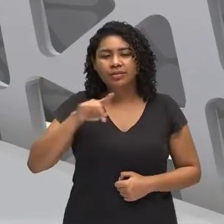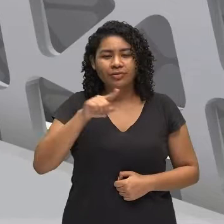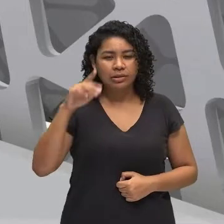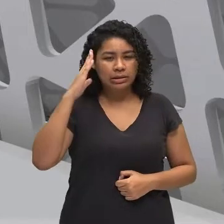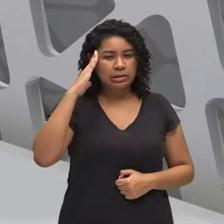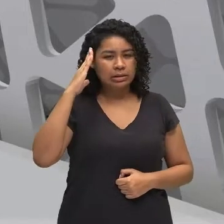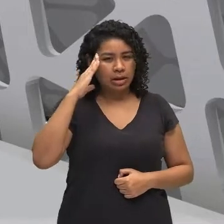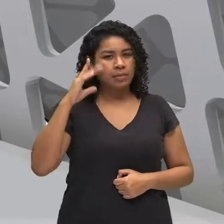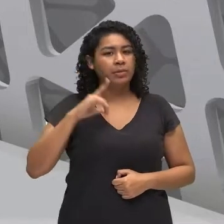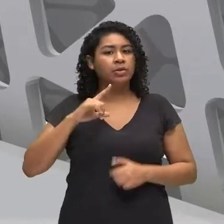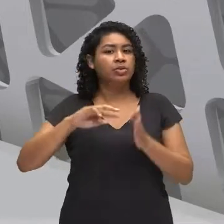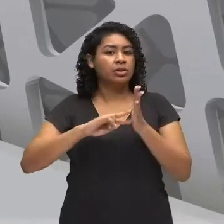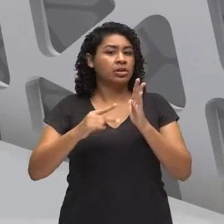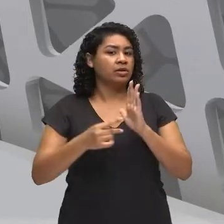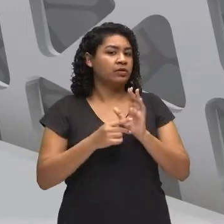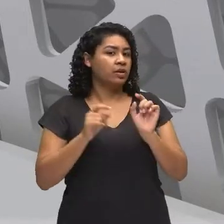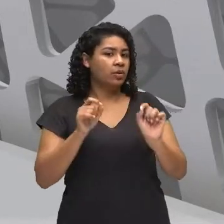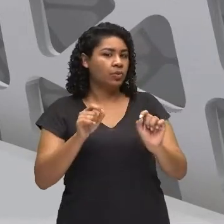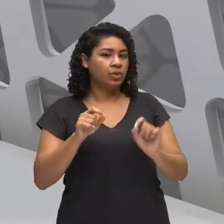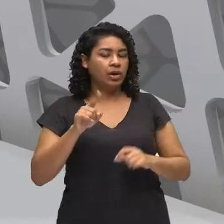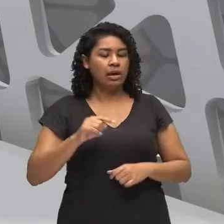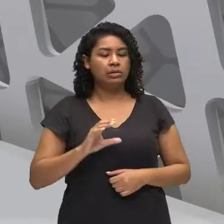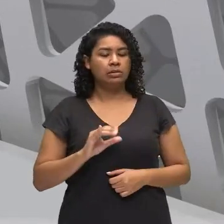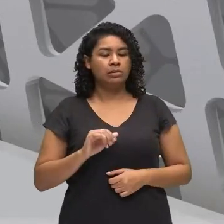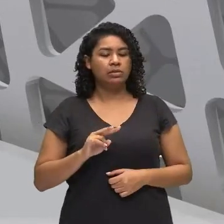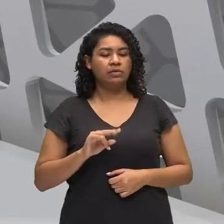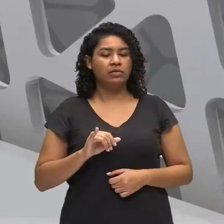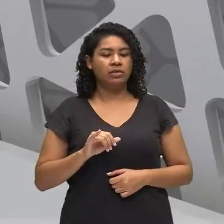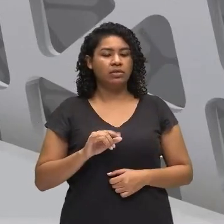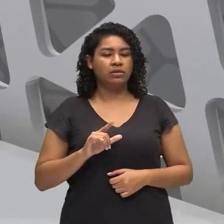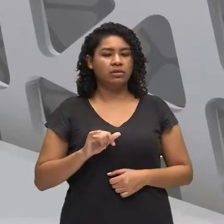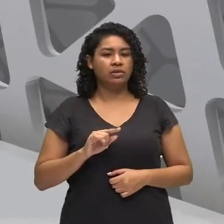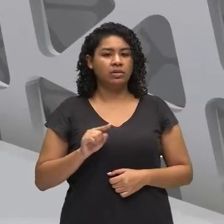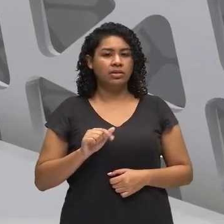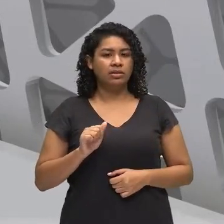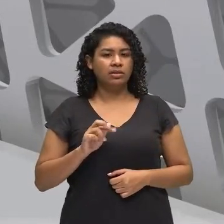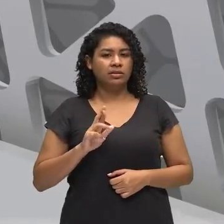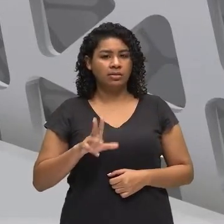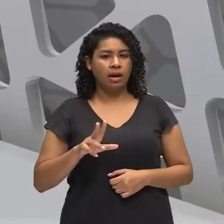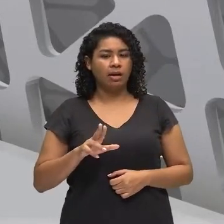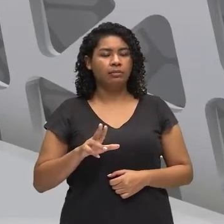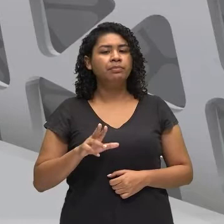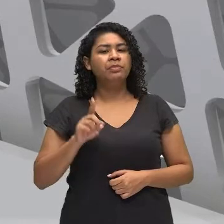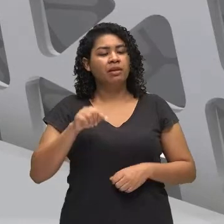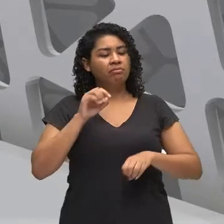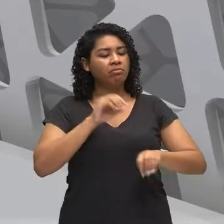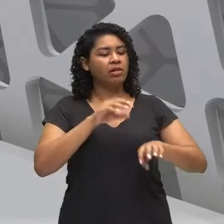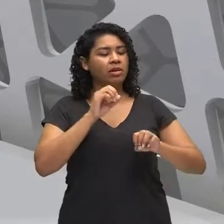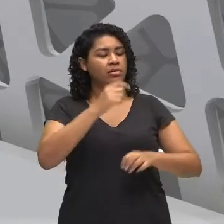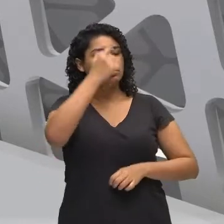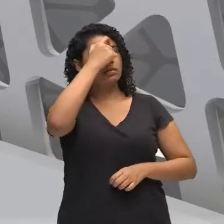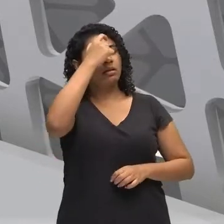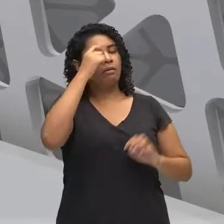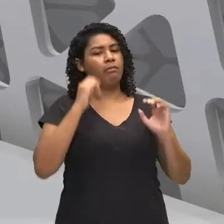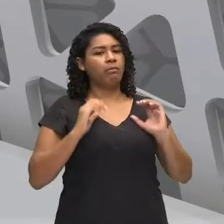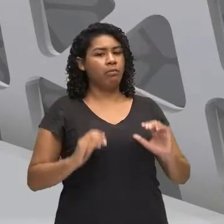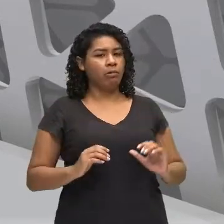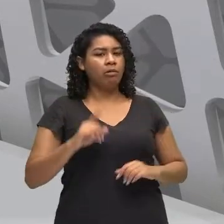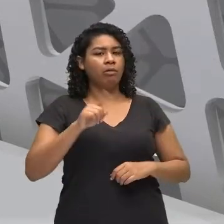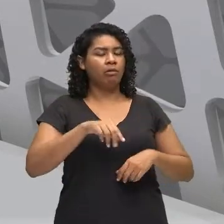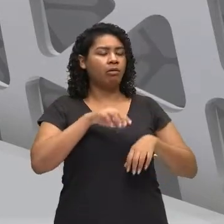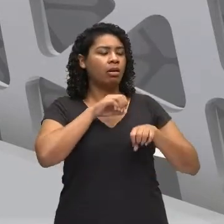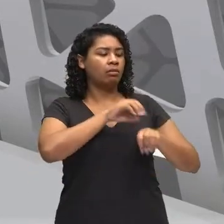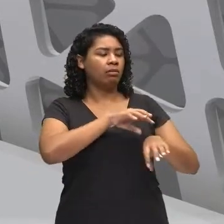muito forte, que é o civilizar, né? Através dos sistemas de aldeamento, ali da catequese, ou